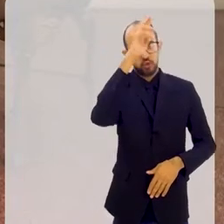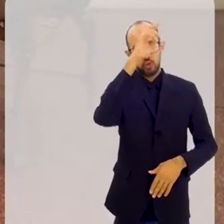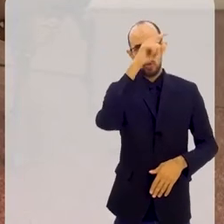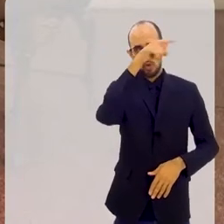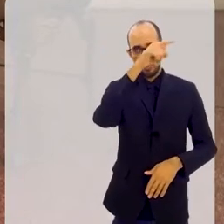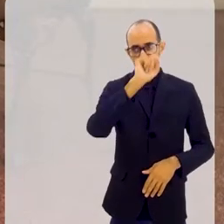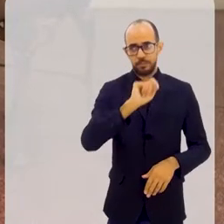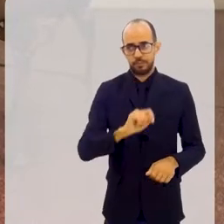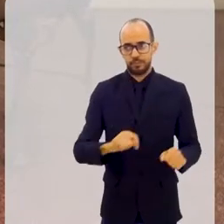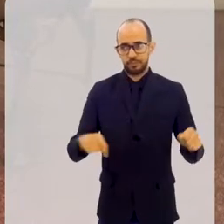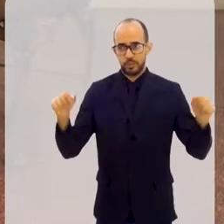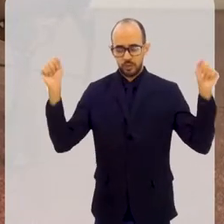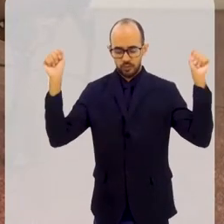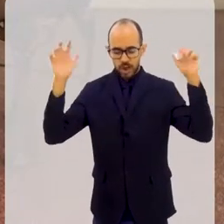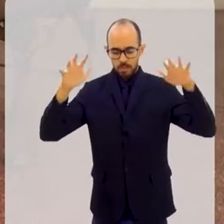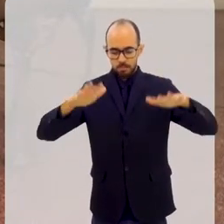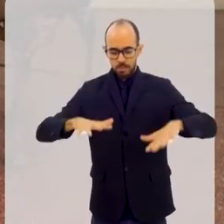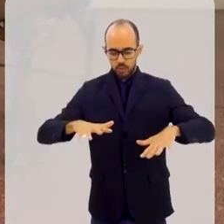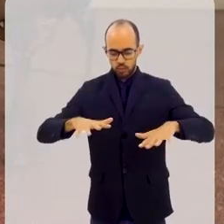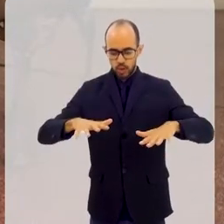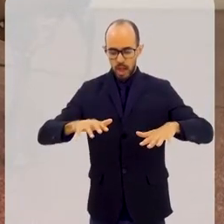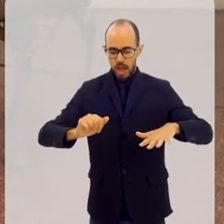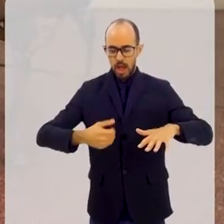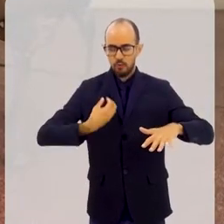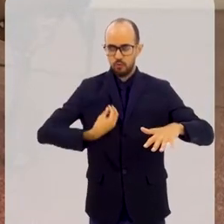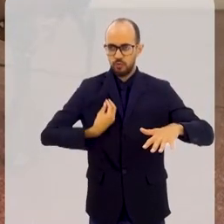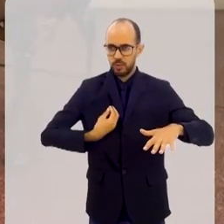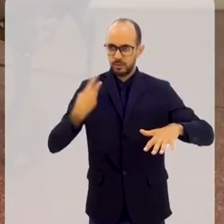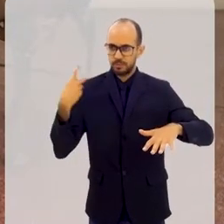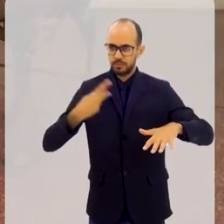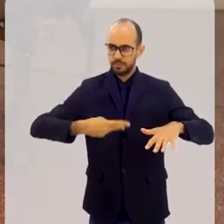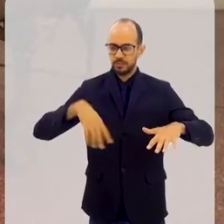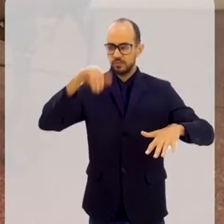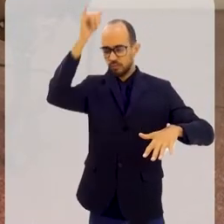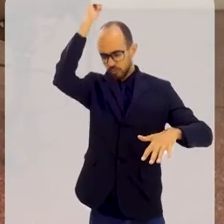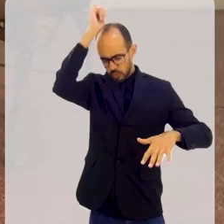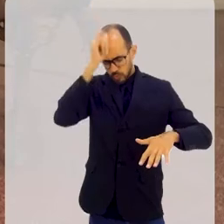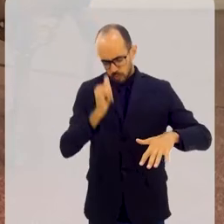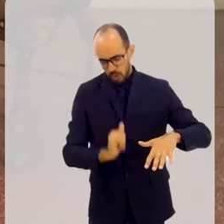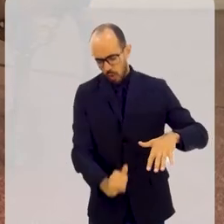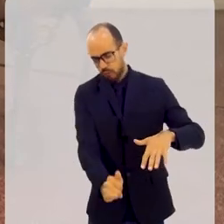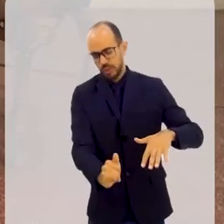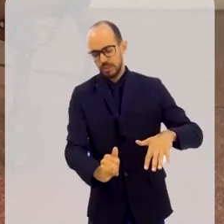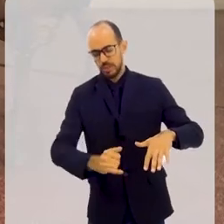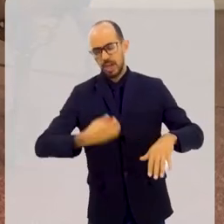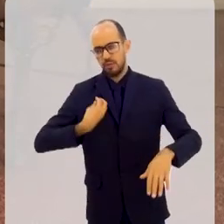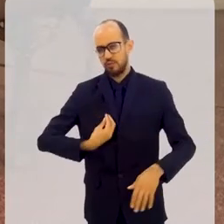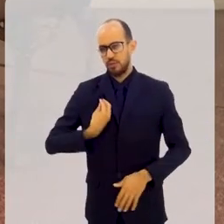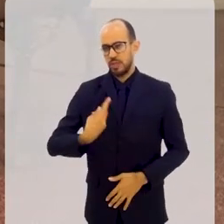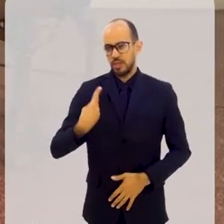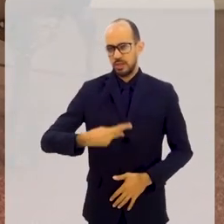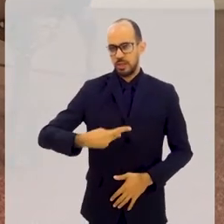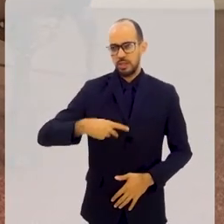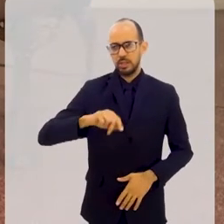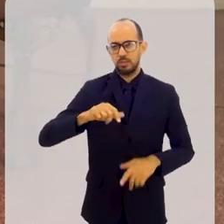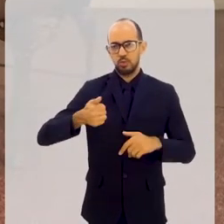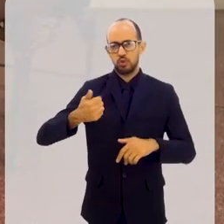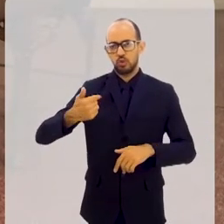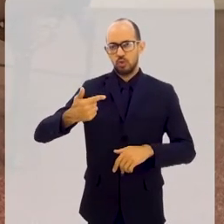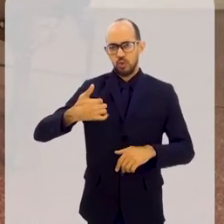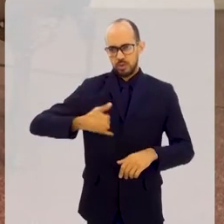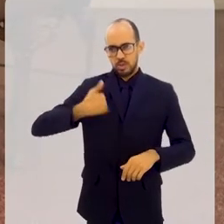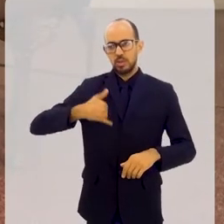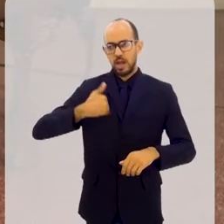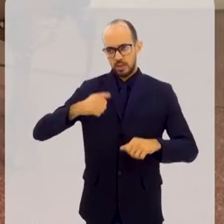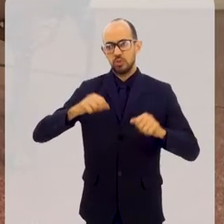que vai estar a sua vida profetizar sua vida e vai crescendo chegamos 12